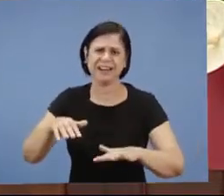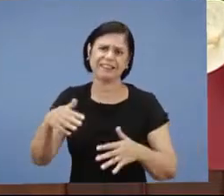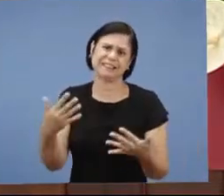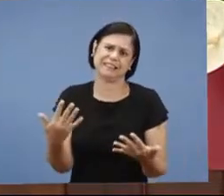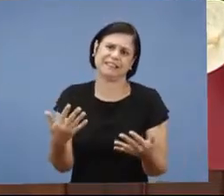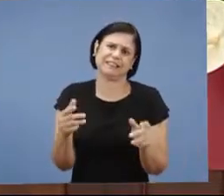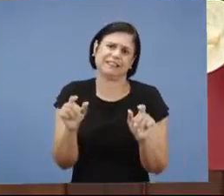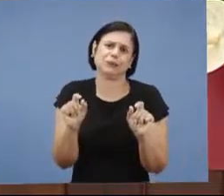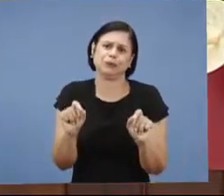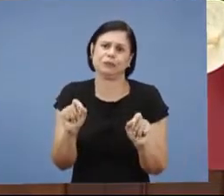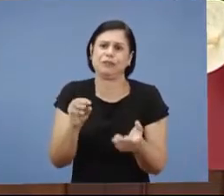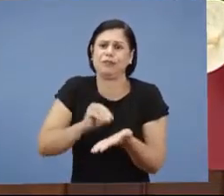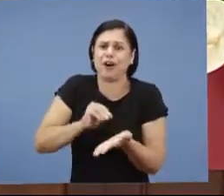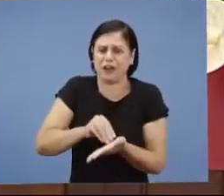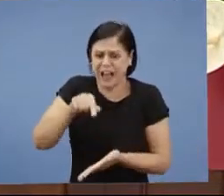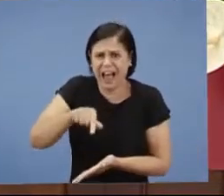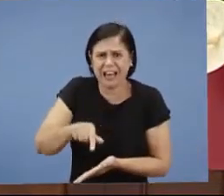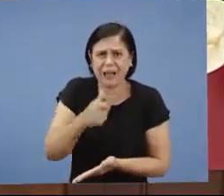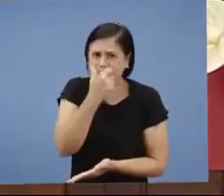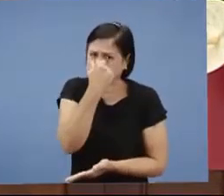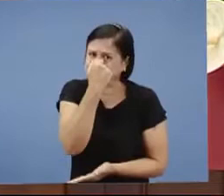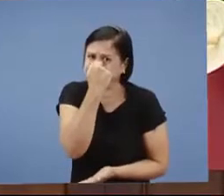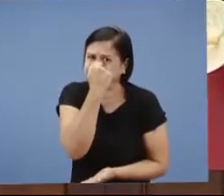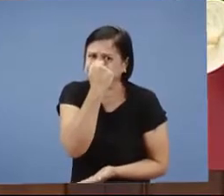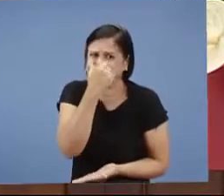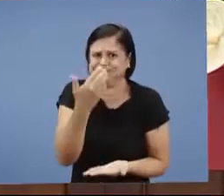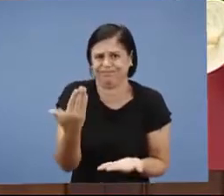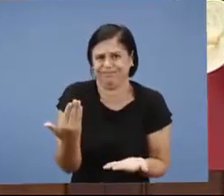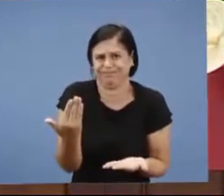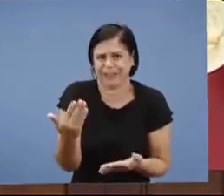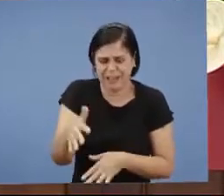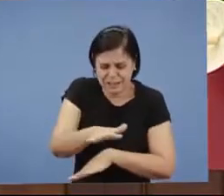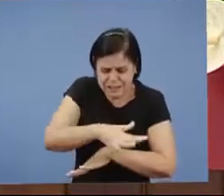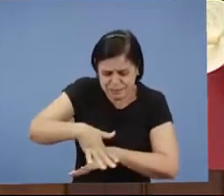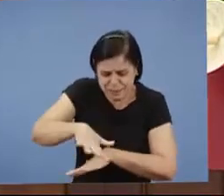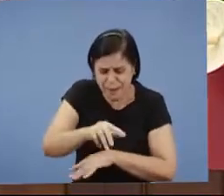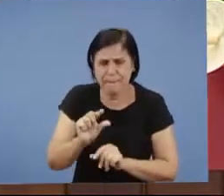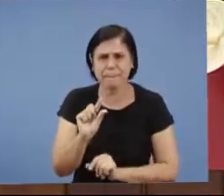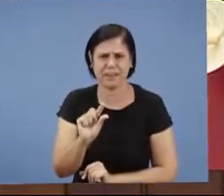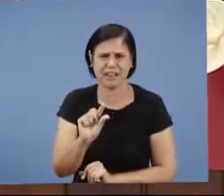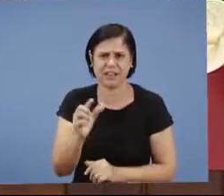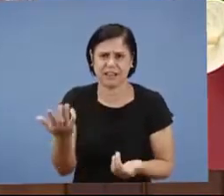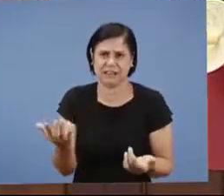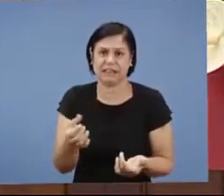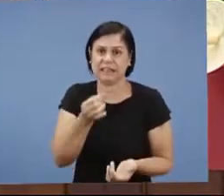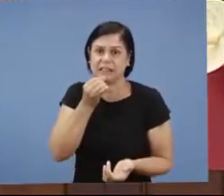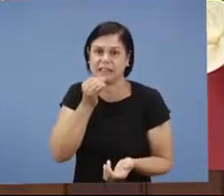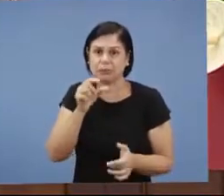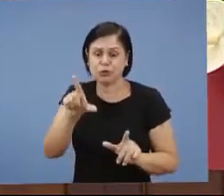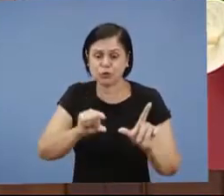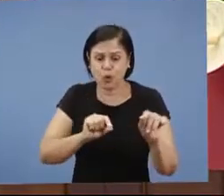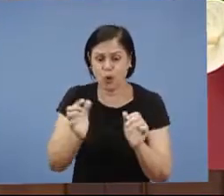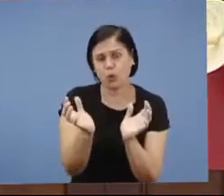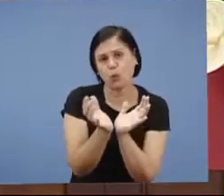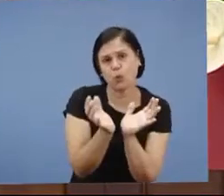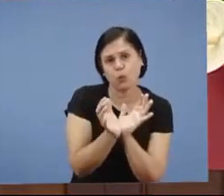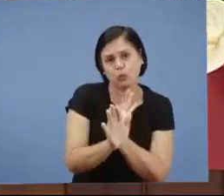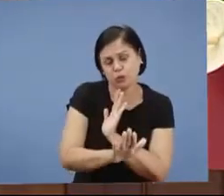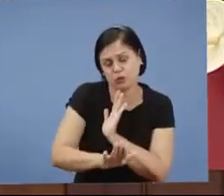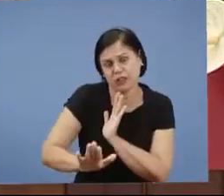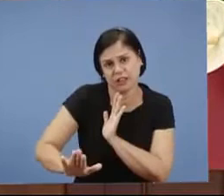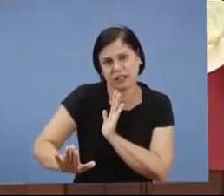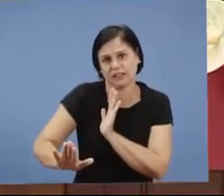temos espaço para isso. Quando você coloca um grupo de crianças, você coloca um grupo que você